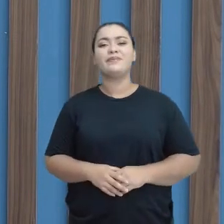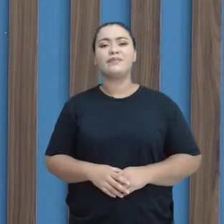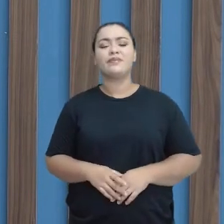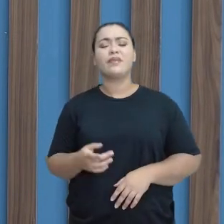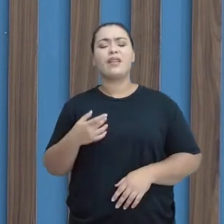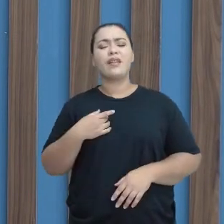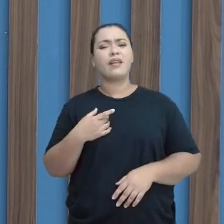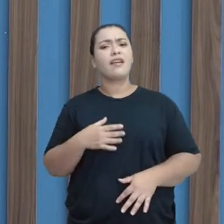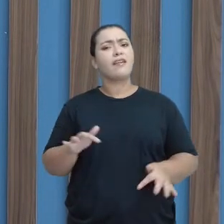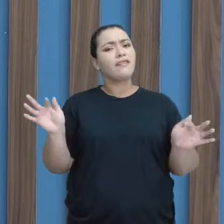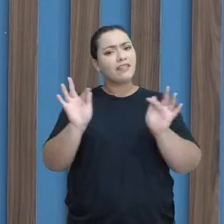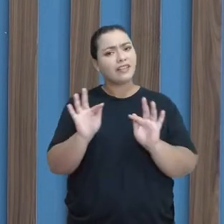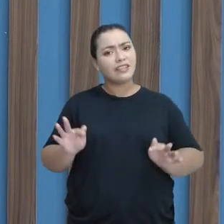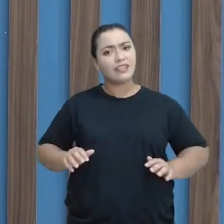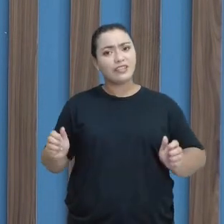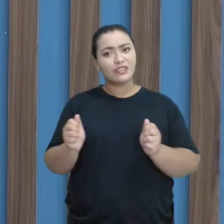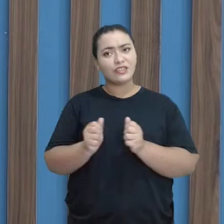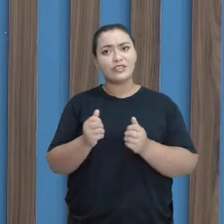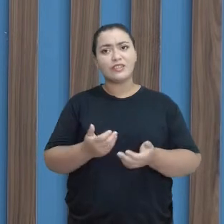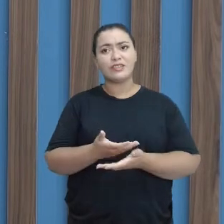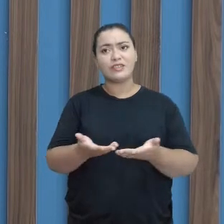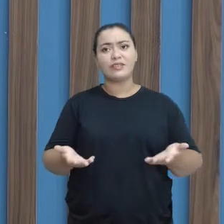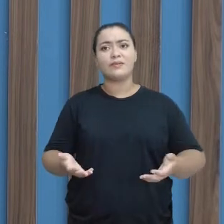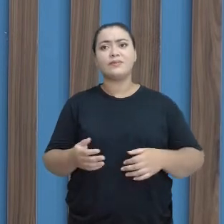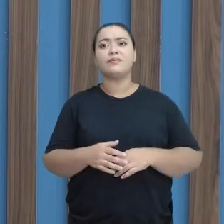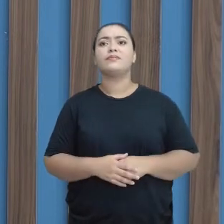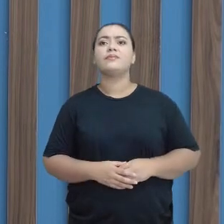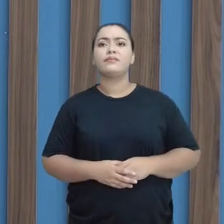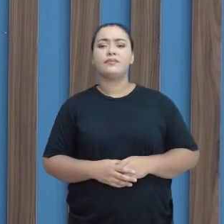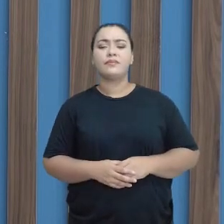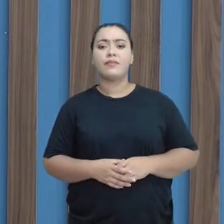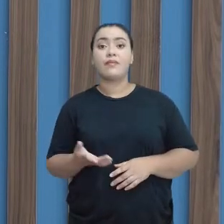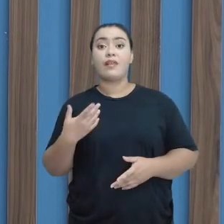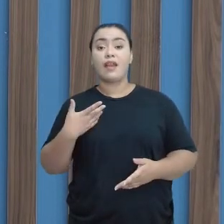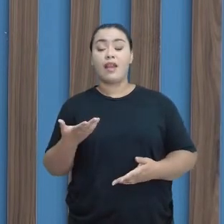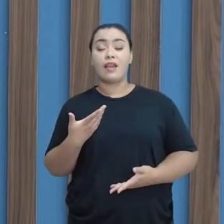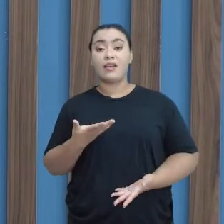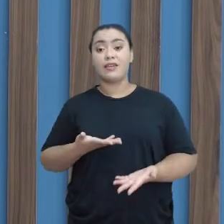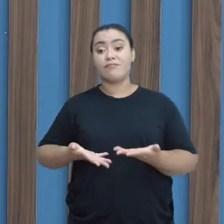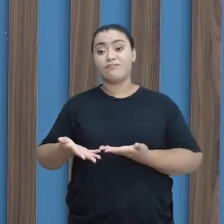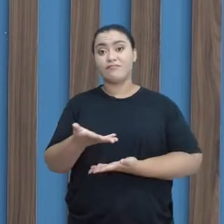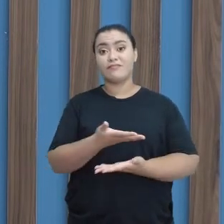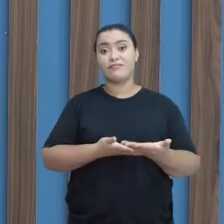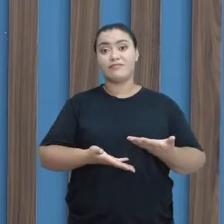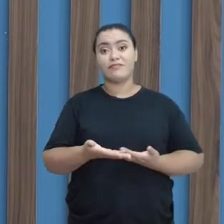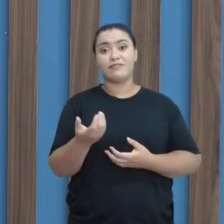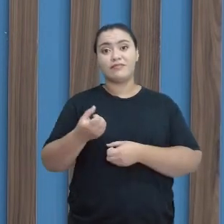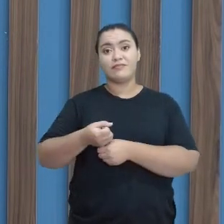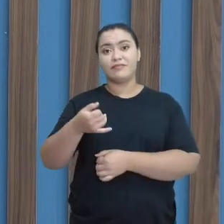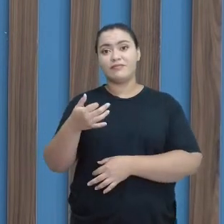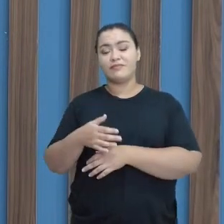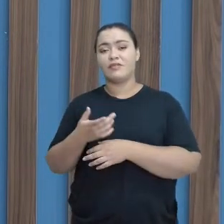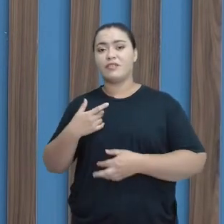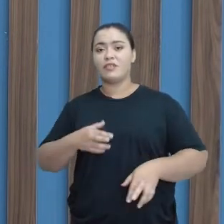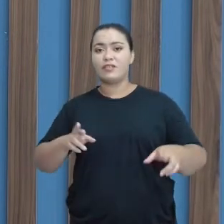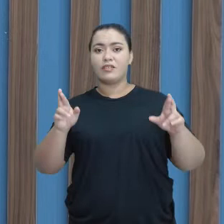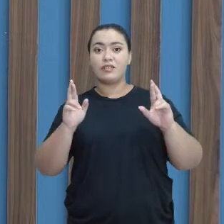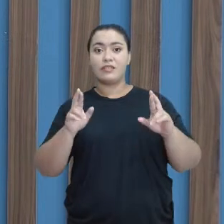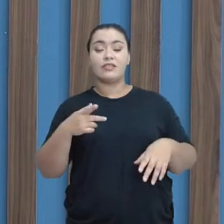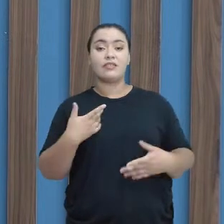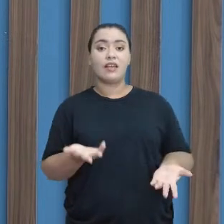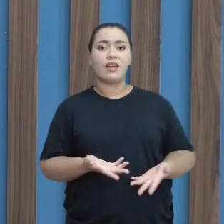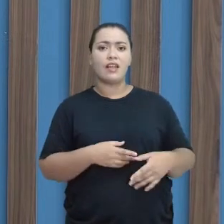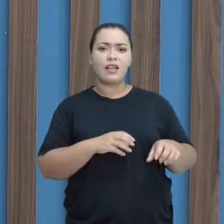uma alegria estar aqui com vocês, para a gente estar interagindo aqui no chat. E espero que essa aula